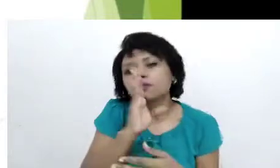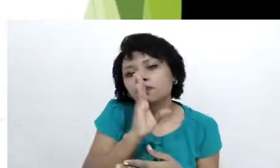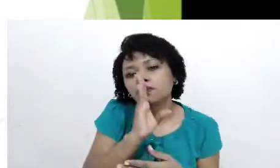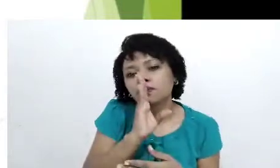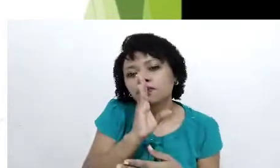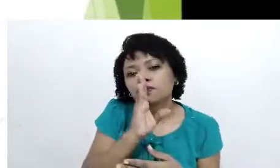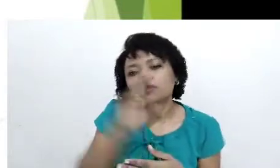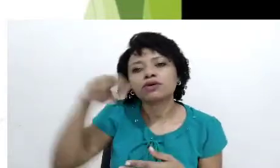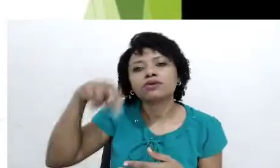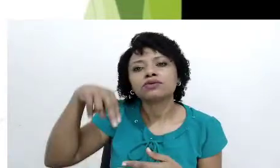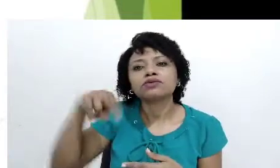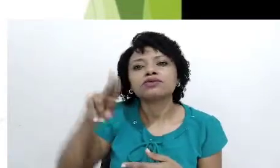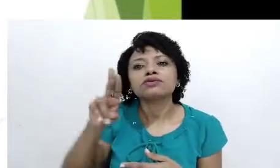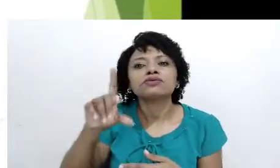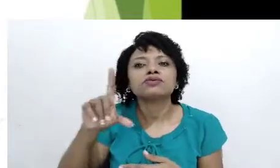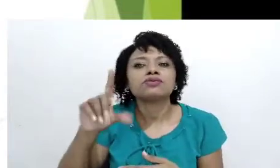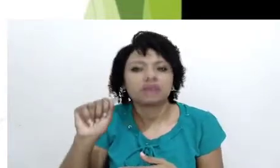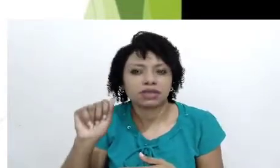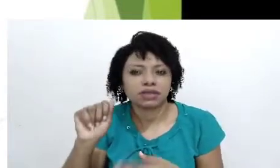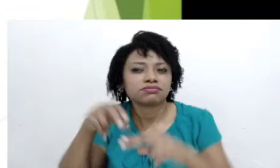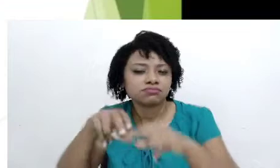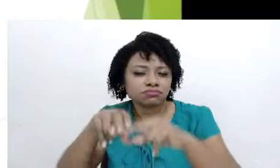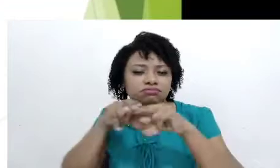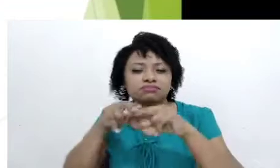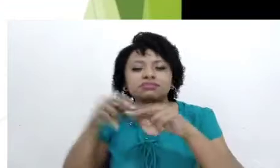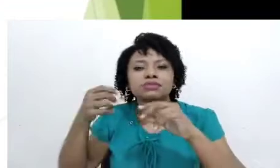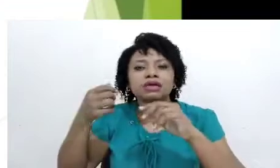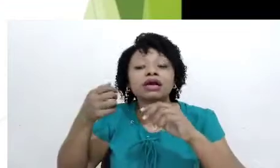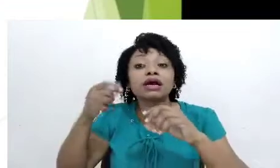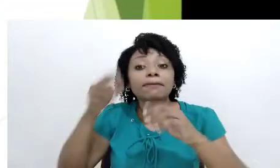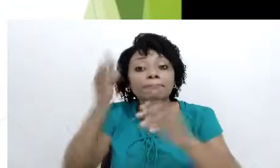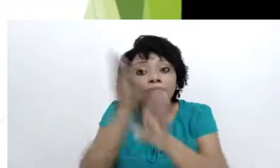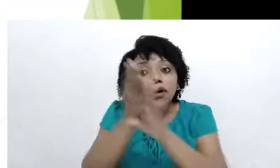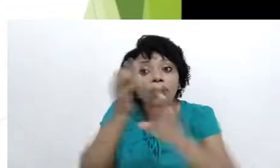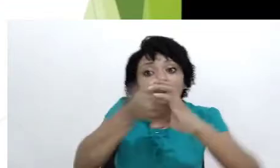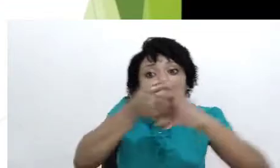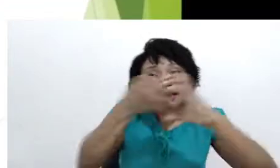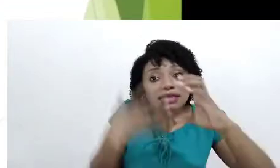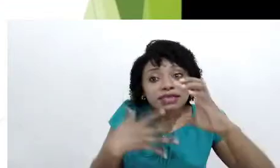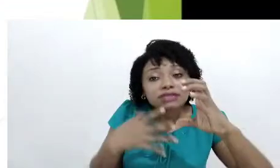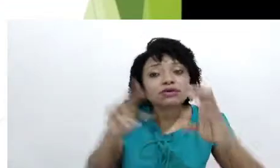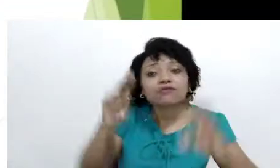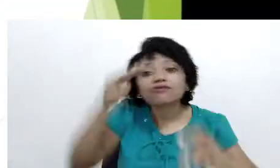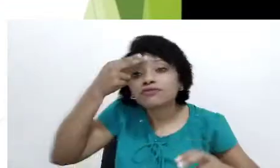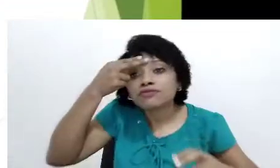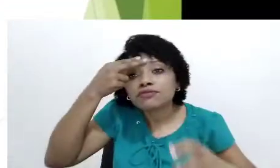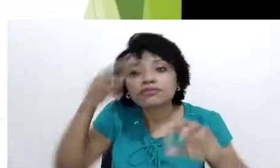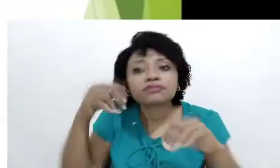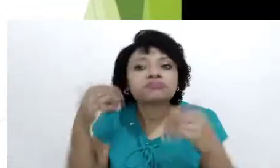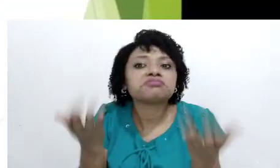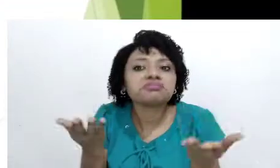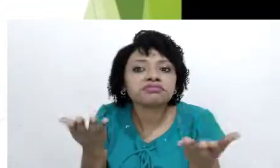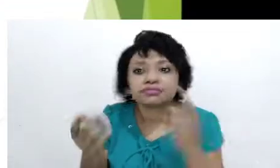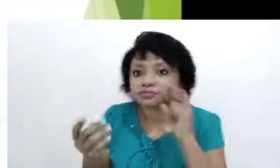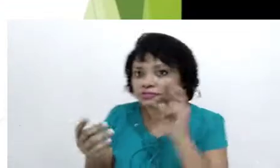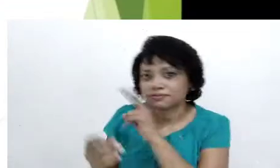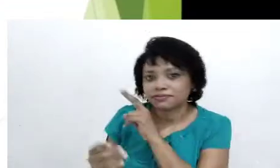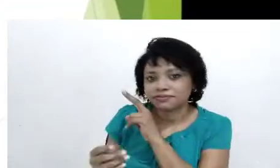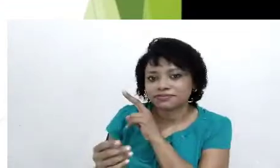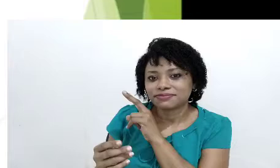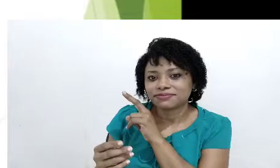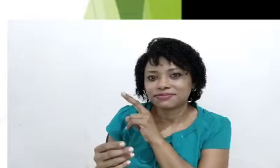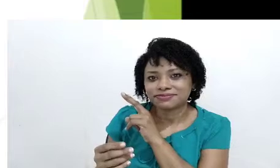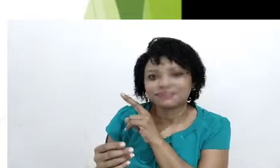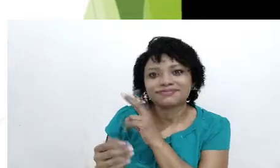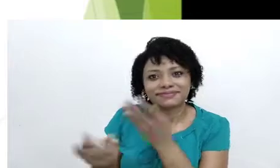Consequentemente, a aceleração do veículo vai ser nula. Devido a essas duas características, para um movimento uniforme, a